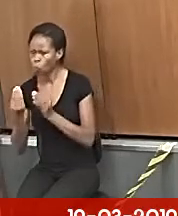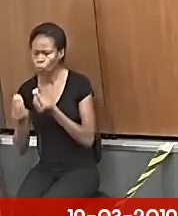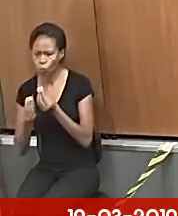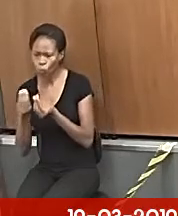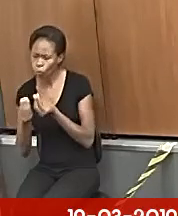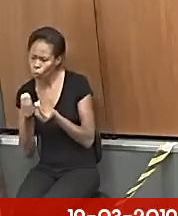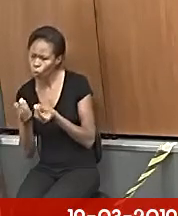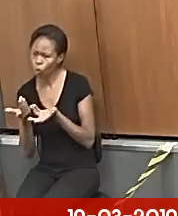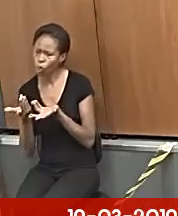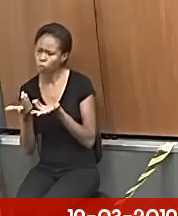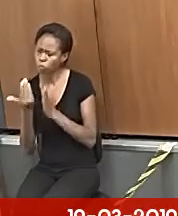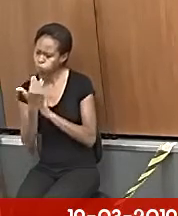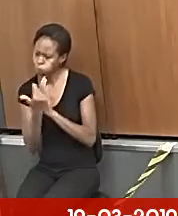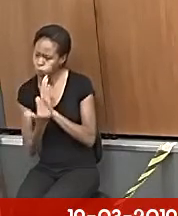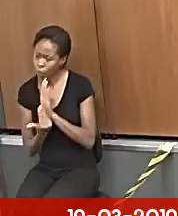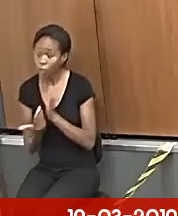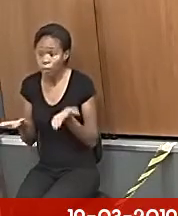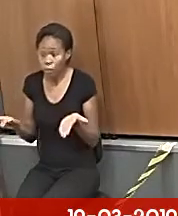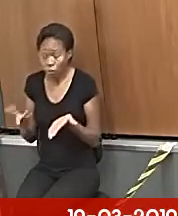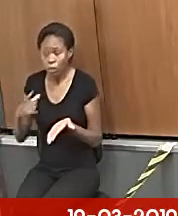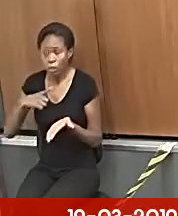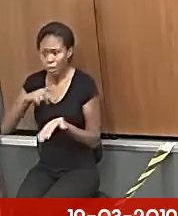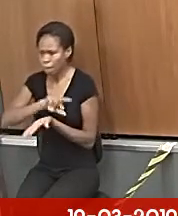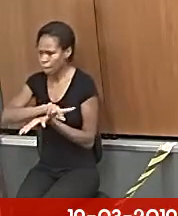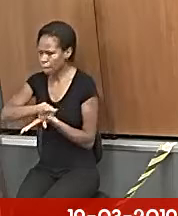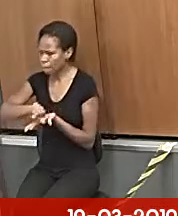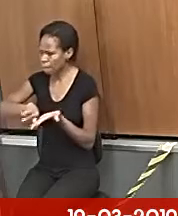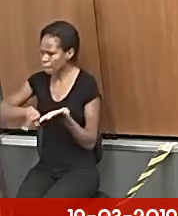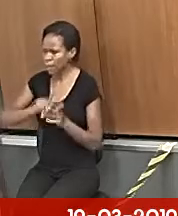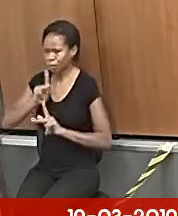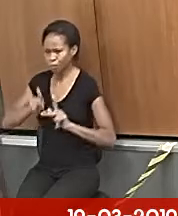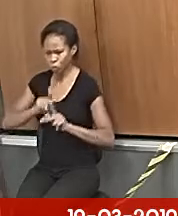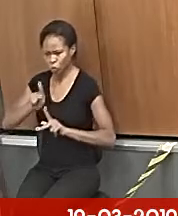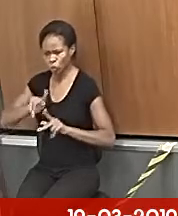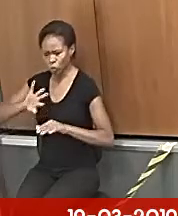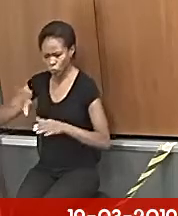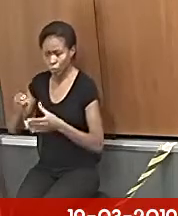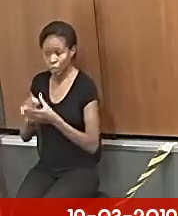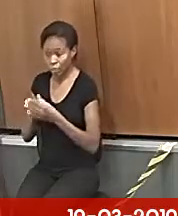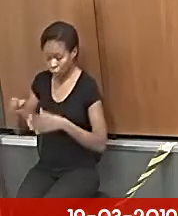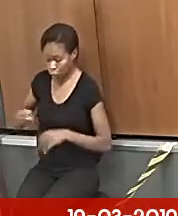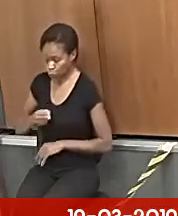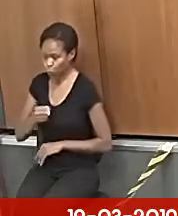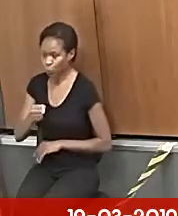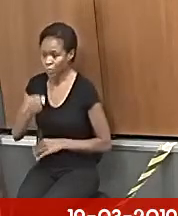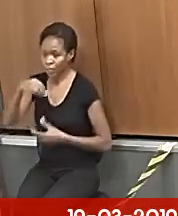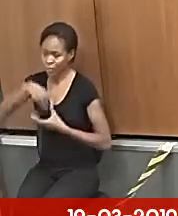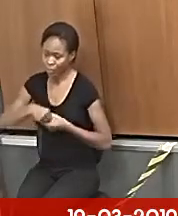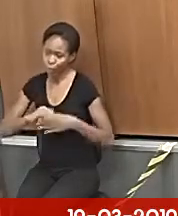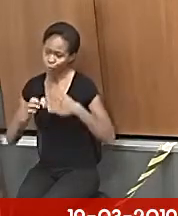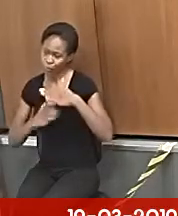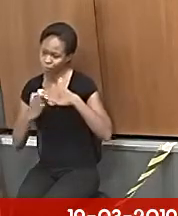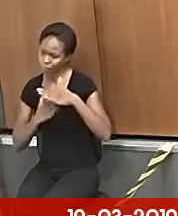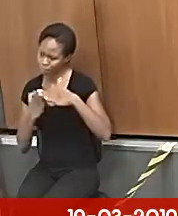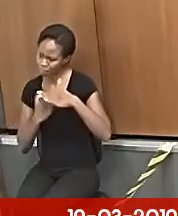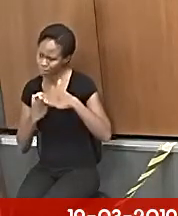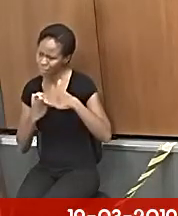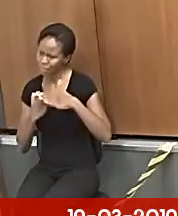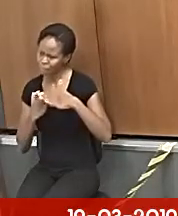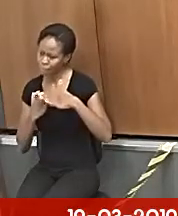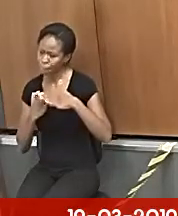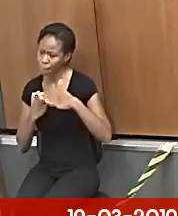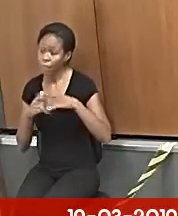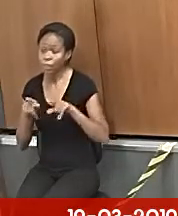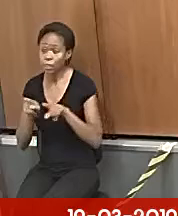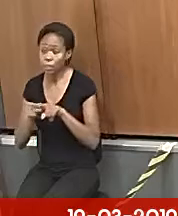hoje nós temos um número enorme também de pessoas incluídas e empresas grande né e mais do que incluída a